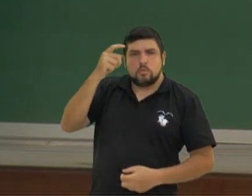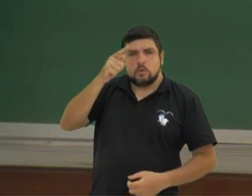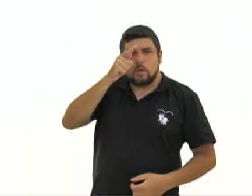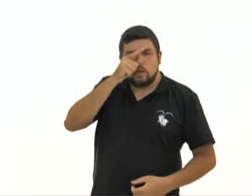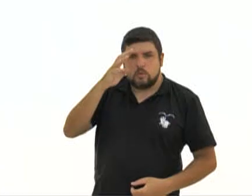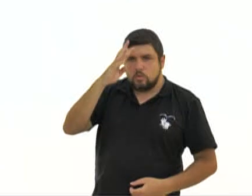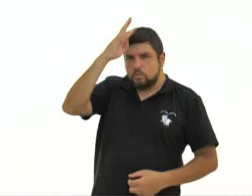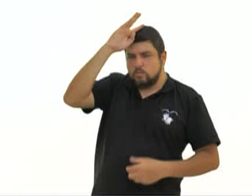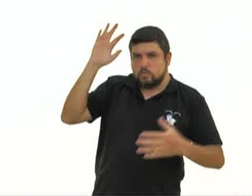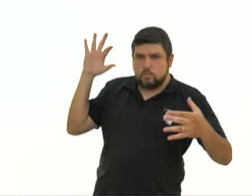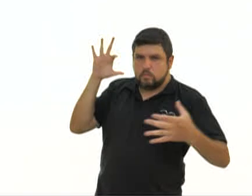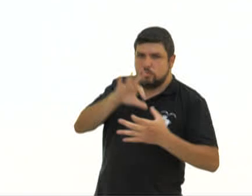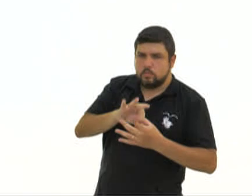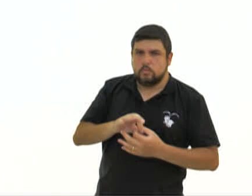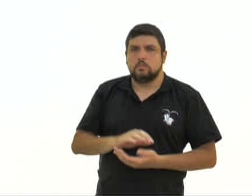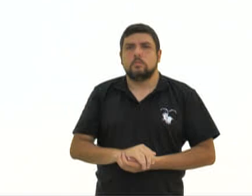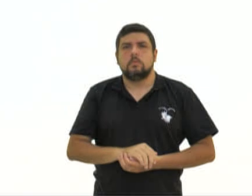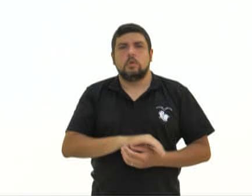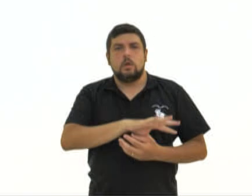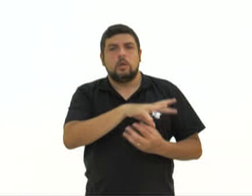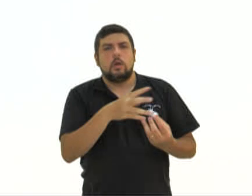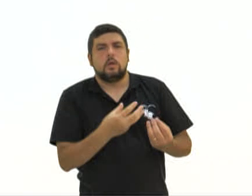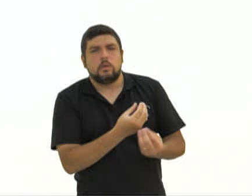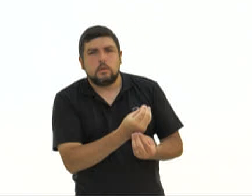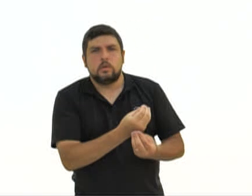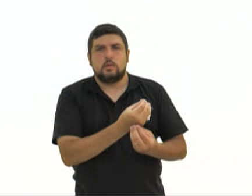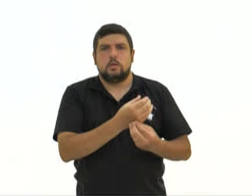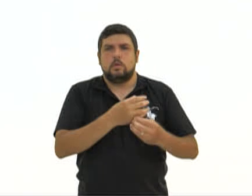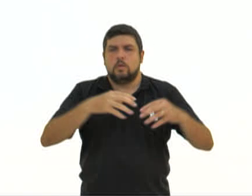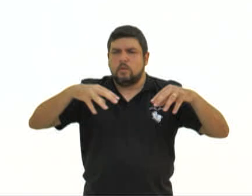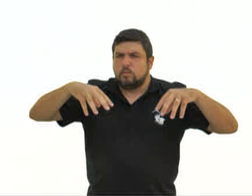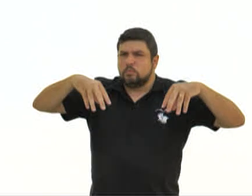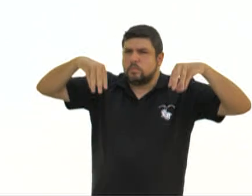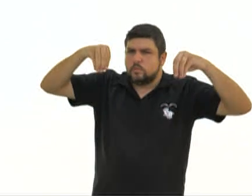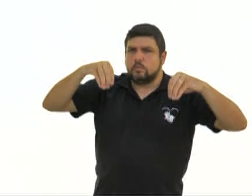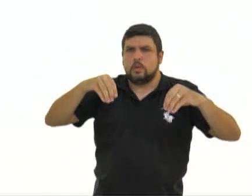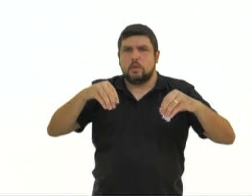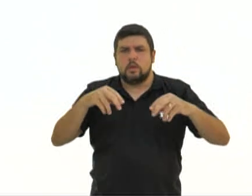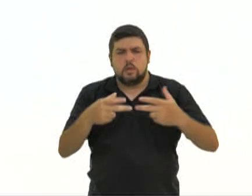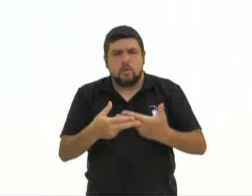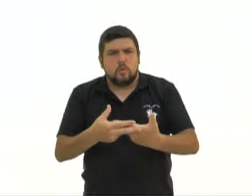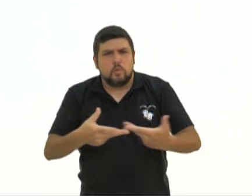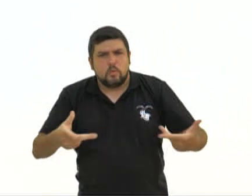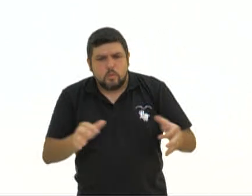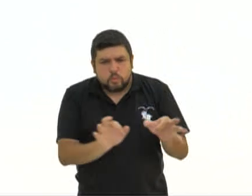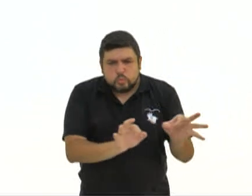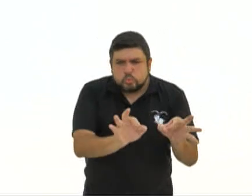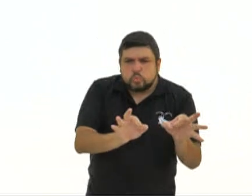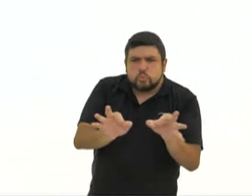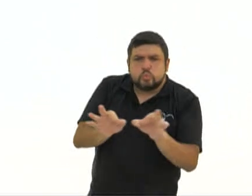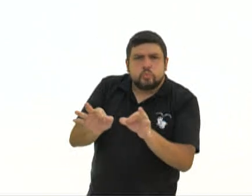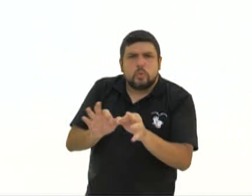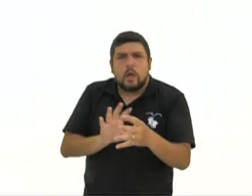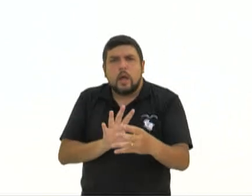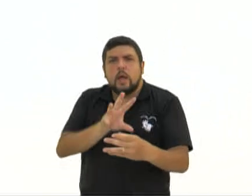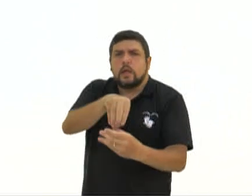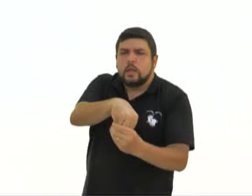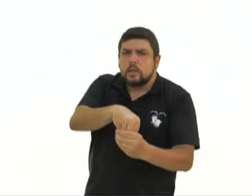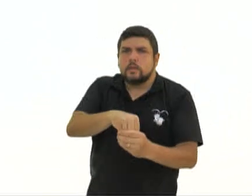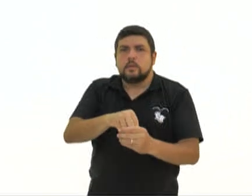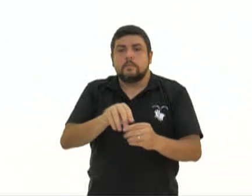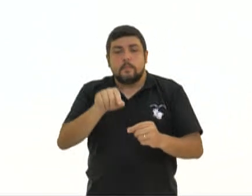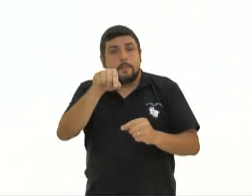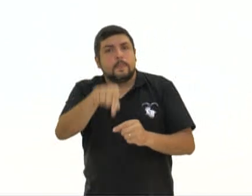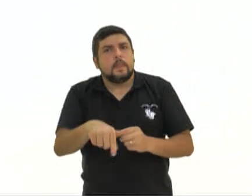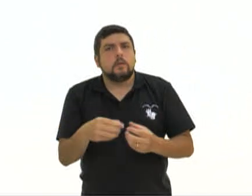As obras de arte, os templos, os palácios, os objetos de decoração, as peças variadas da antiguidade, elas